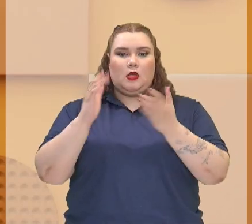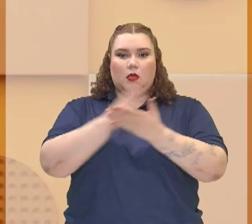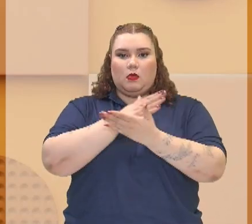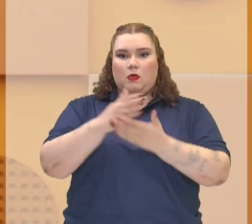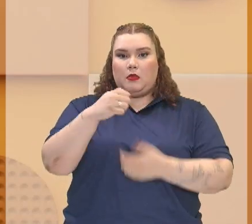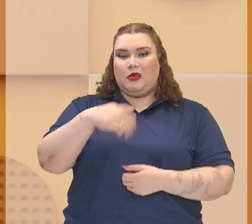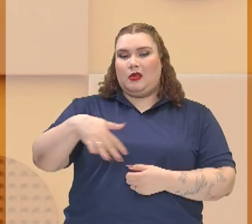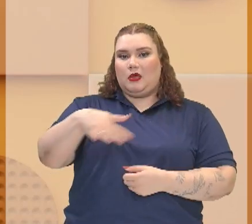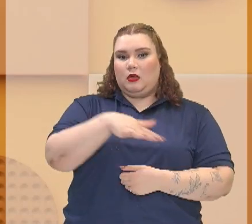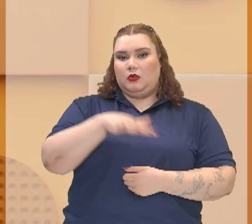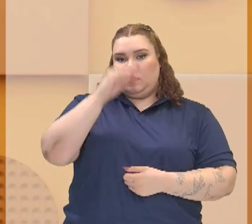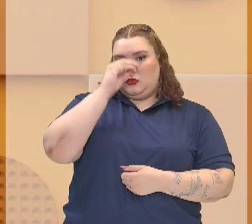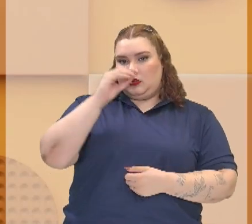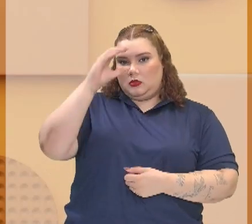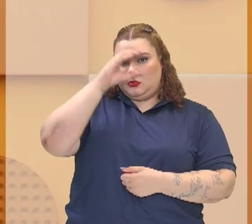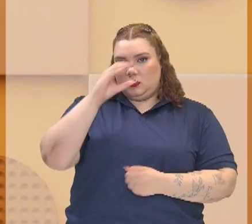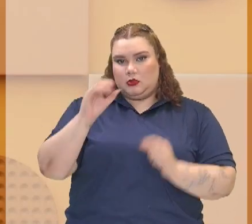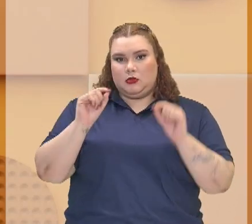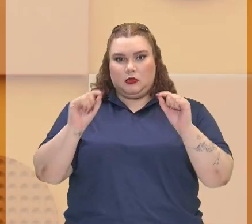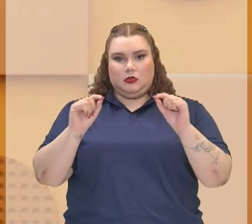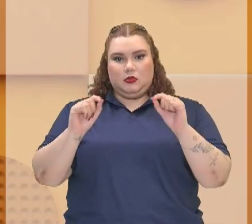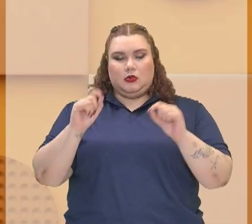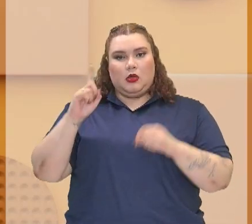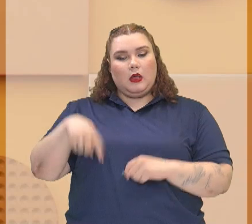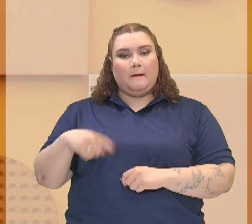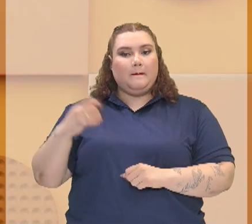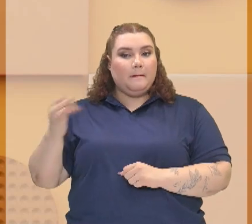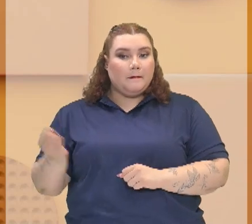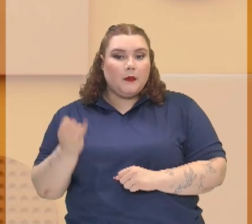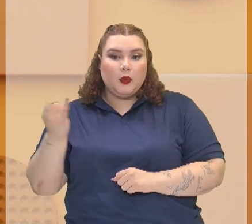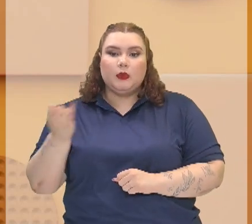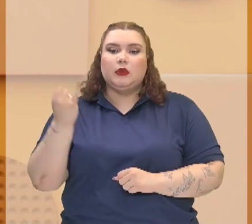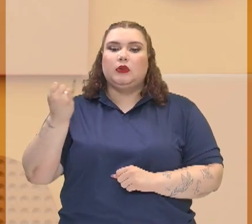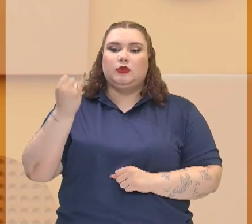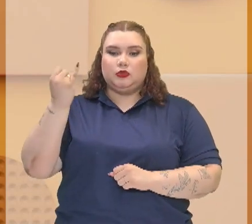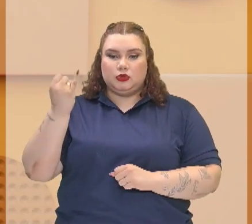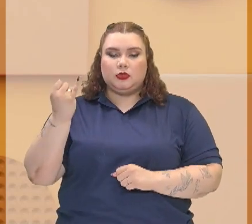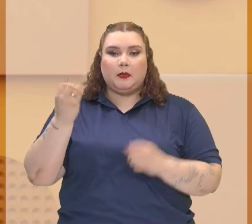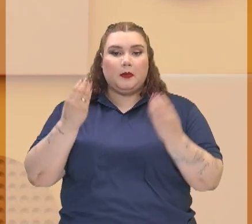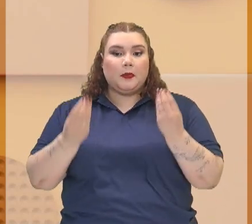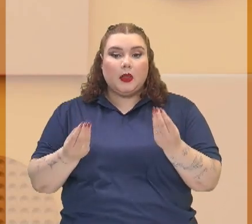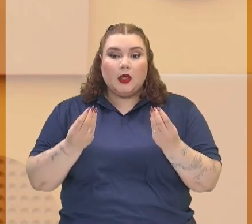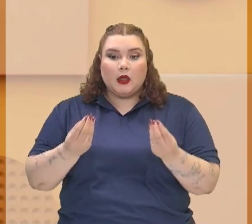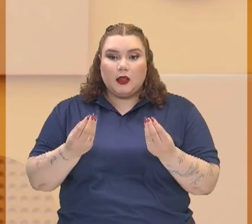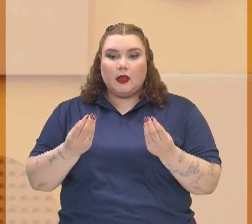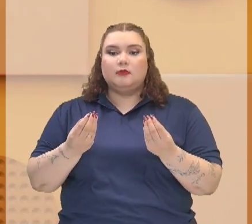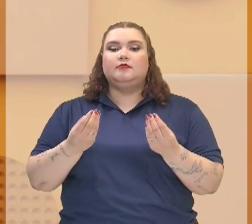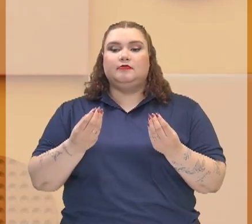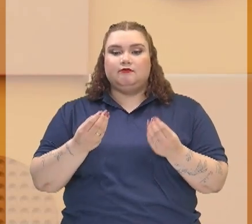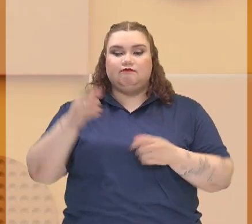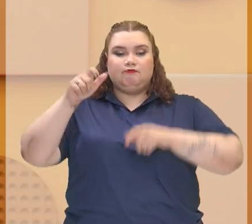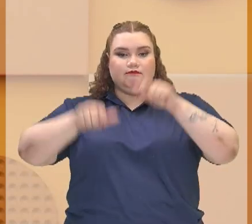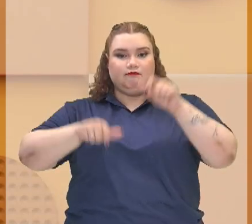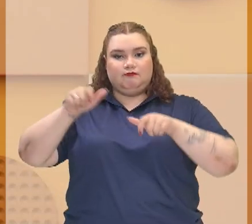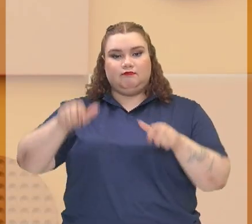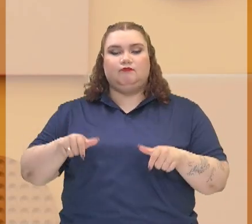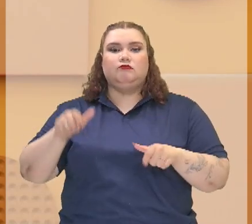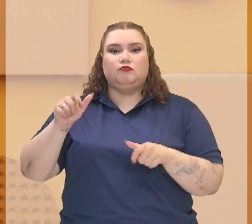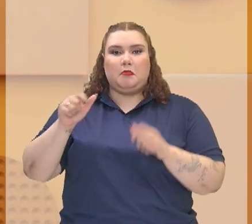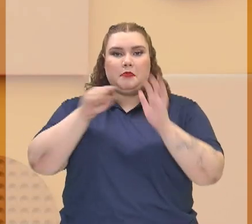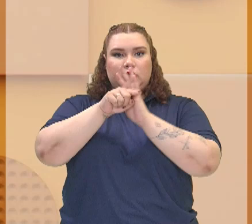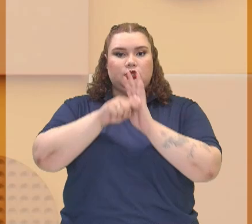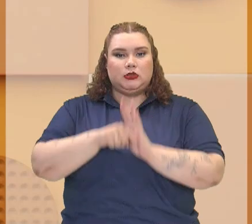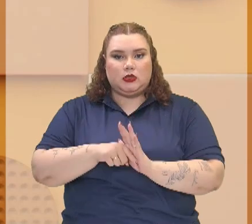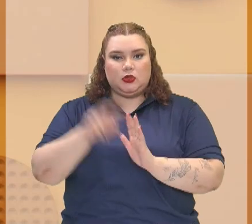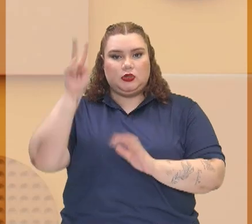do conhecimento que são essenciais justamente para o quê? Para os historiadores e